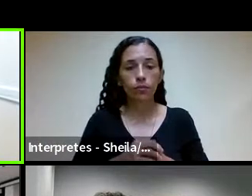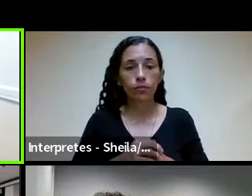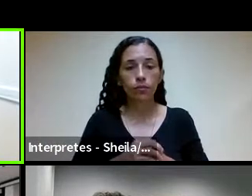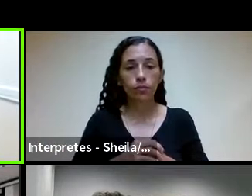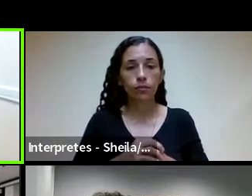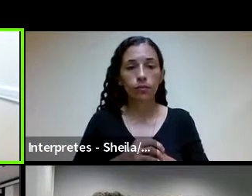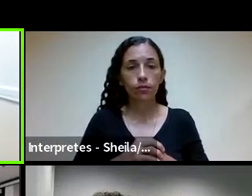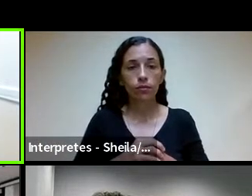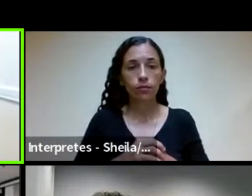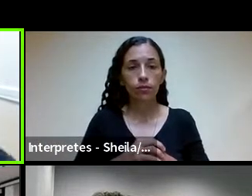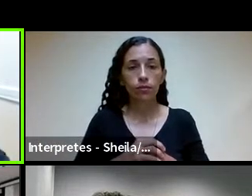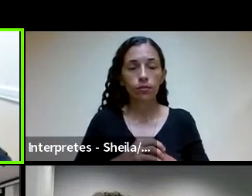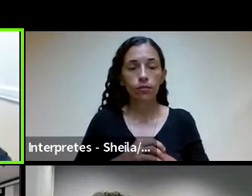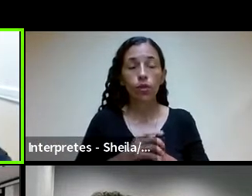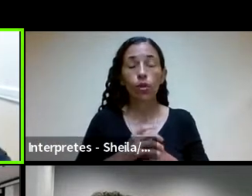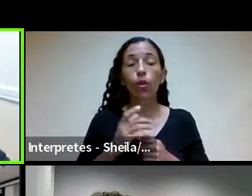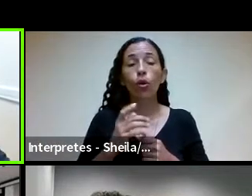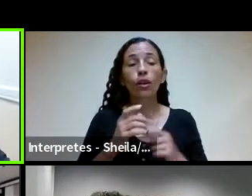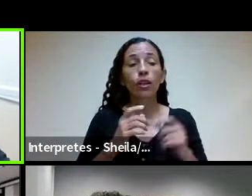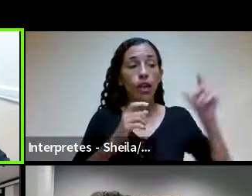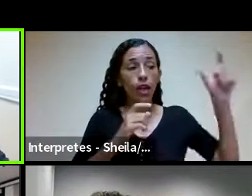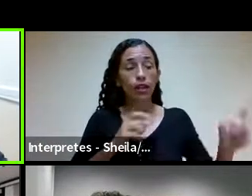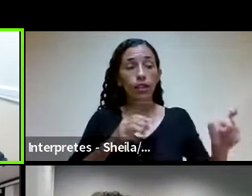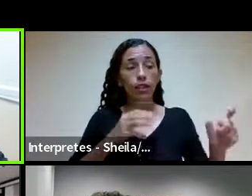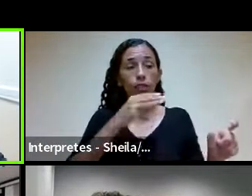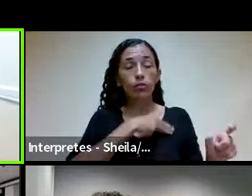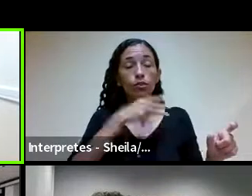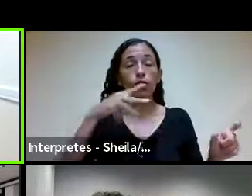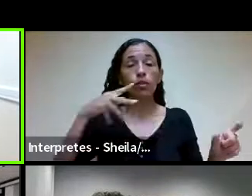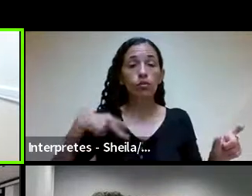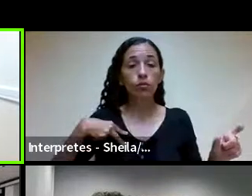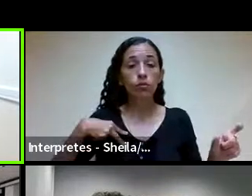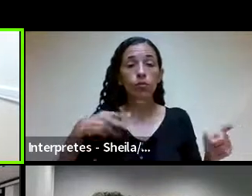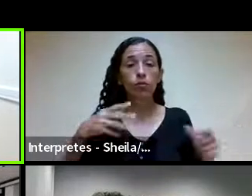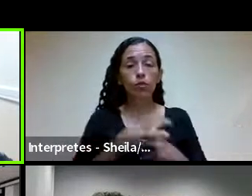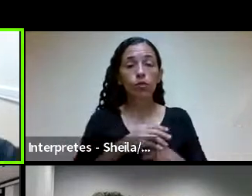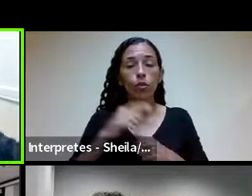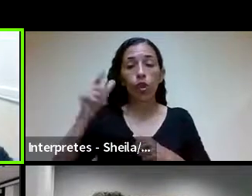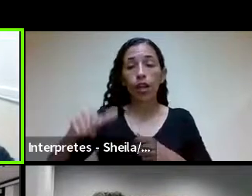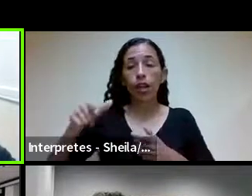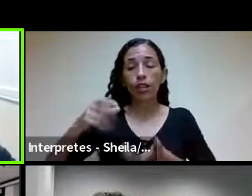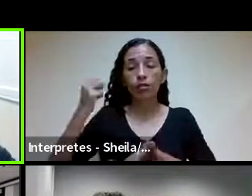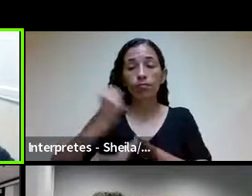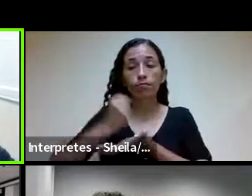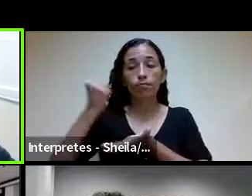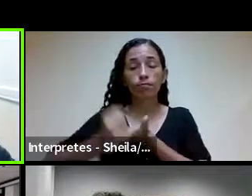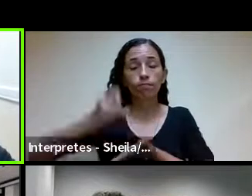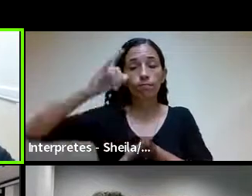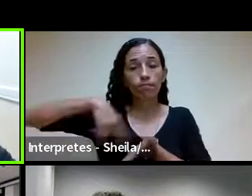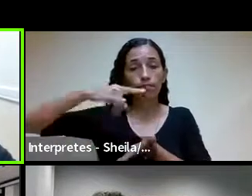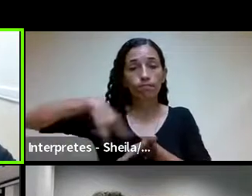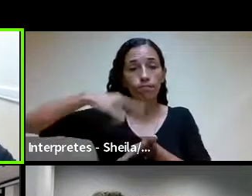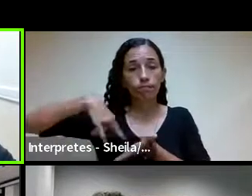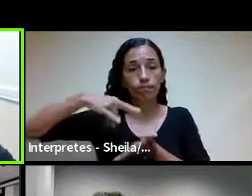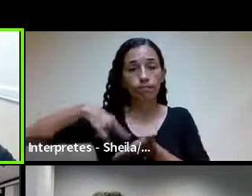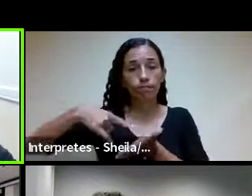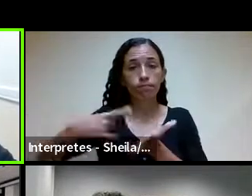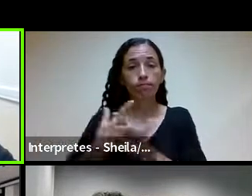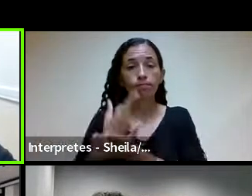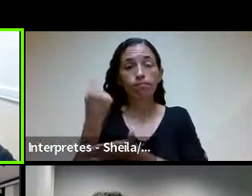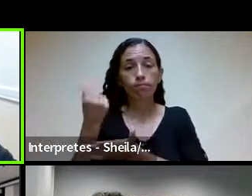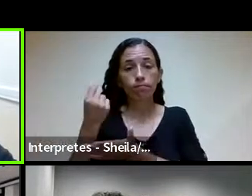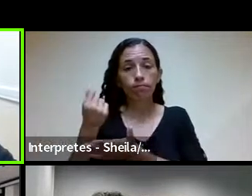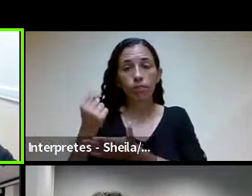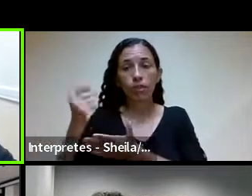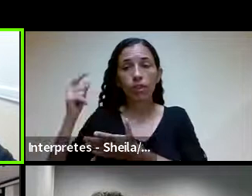E o que se discute é essa prestação de contas de gasto no valor de R$